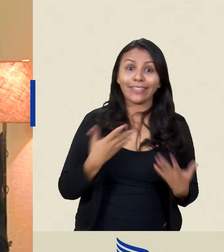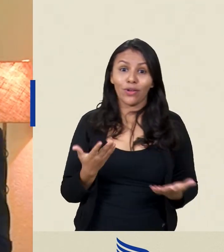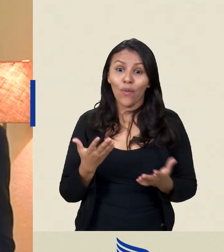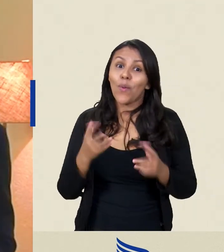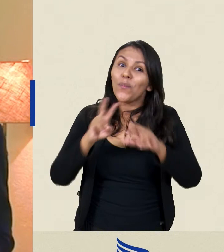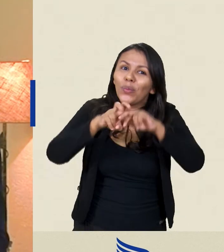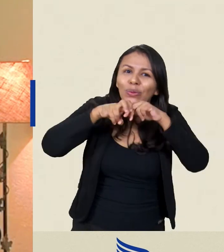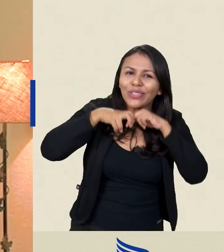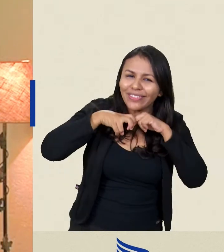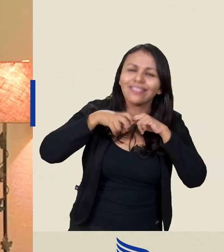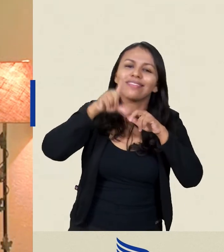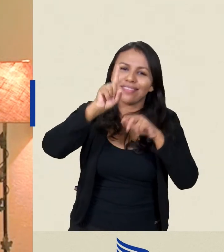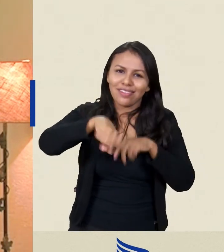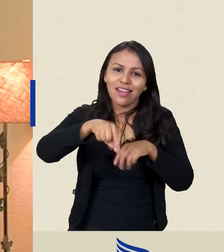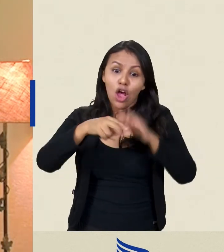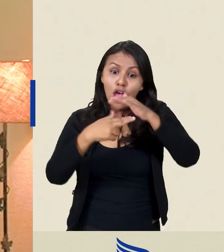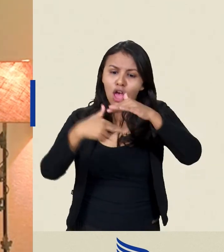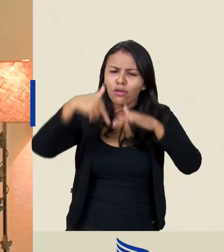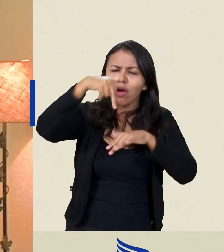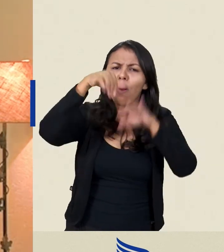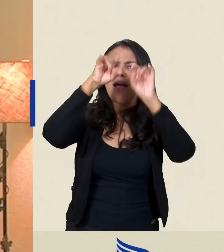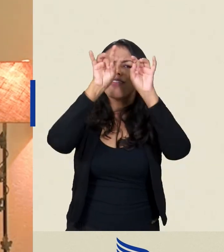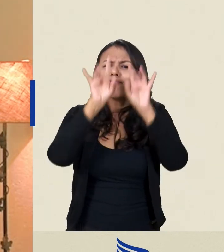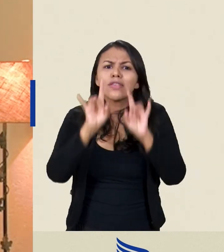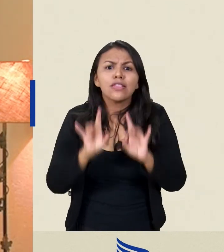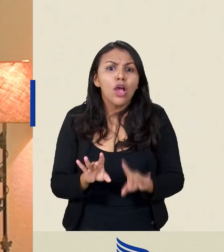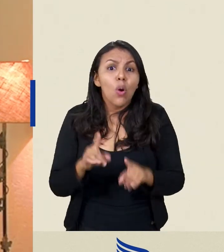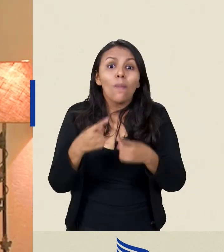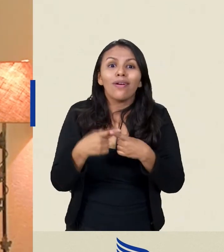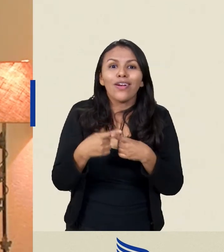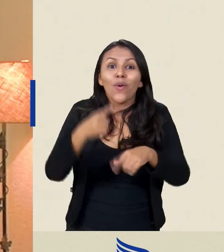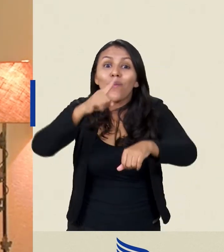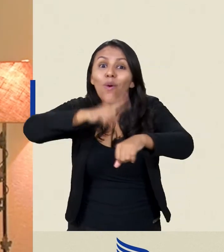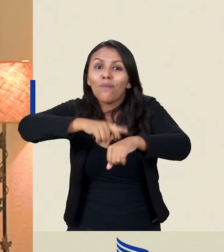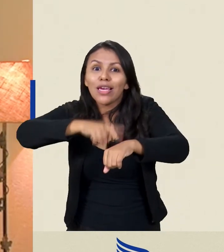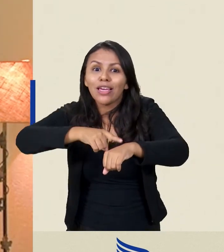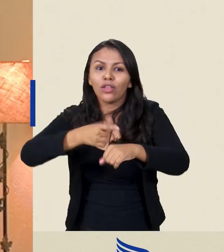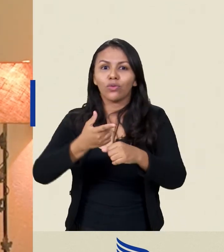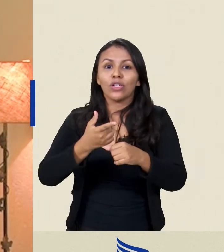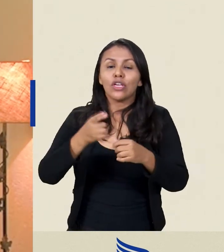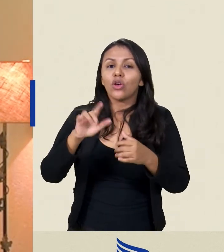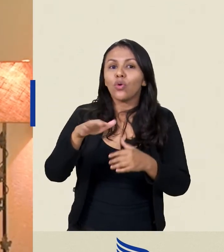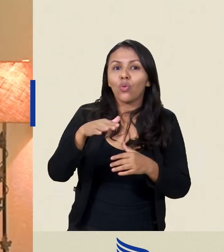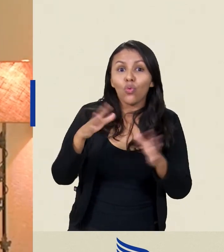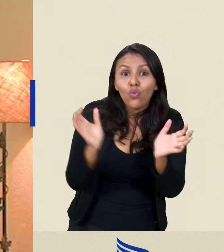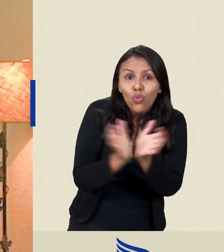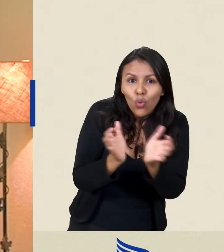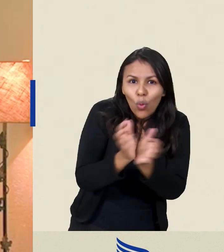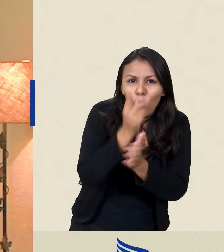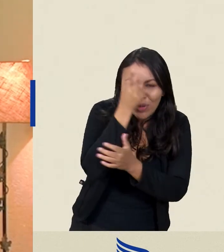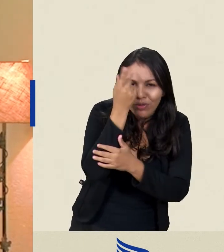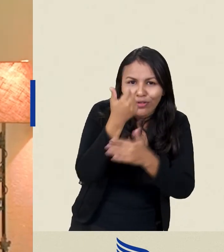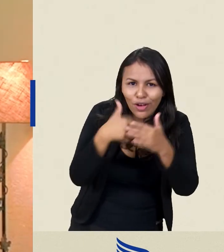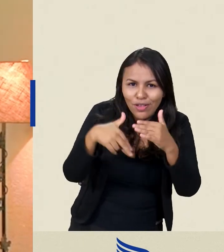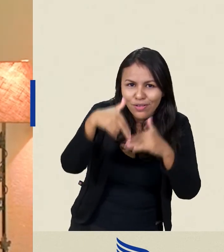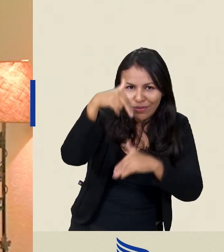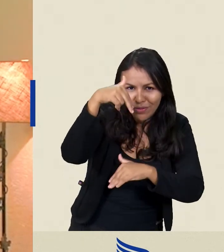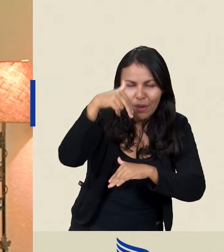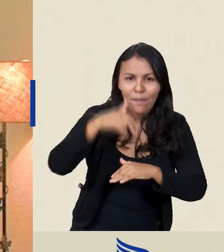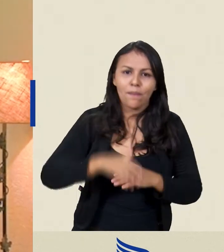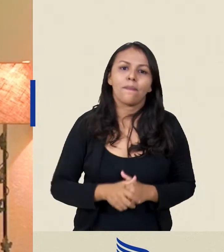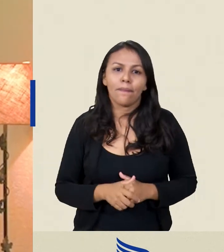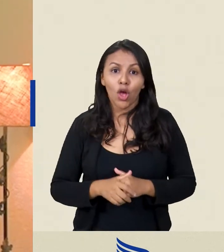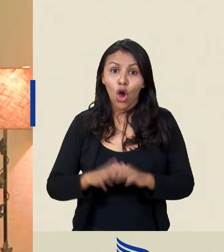especial. Especial pela ocasião e pelos que tomarão parte nela. Daniel fala que